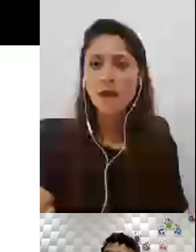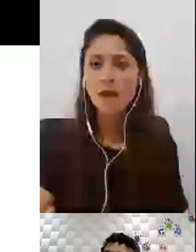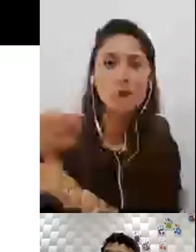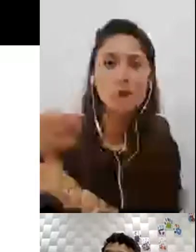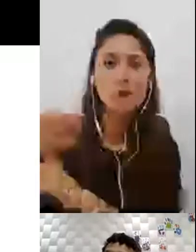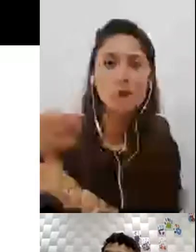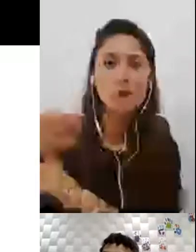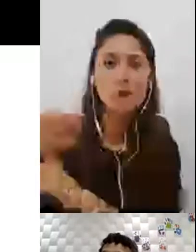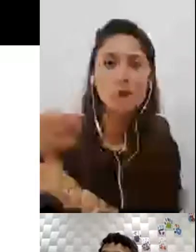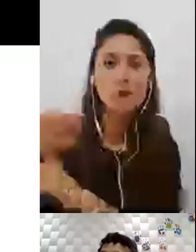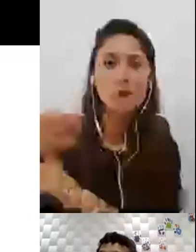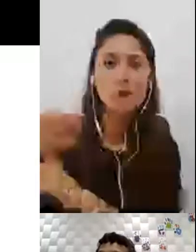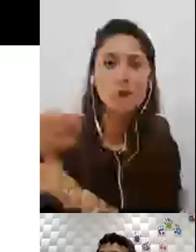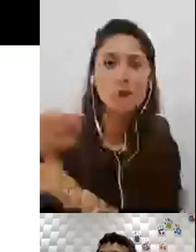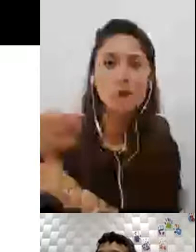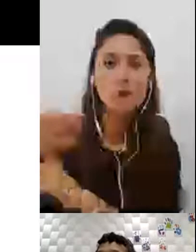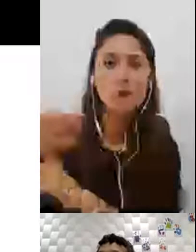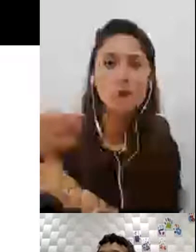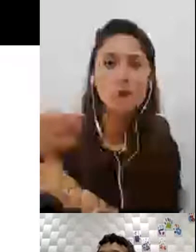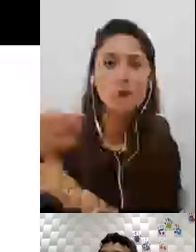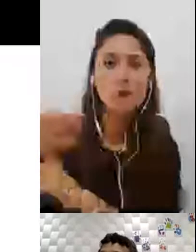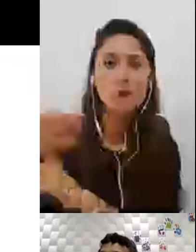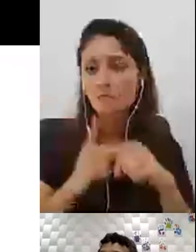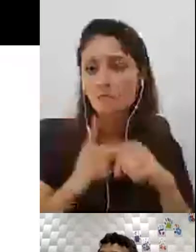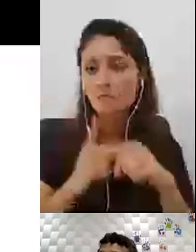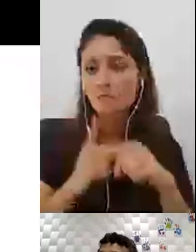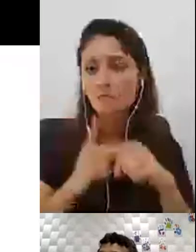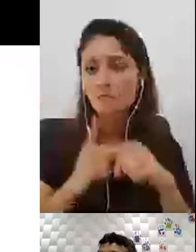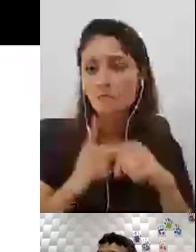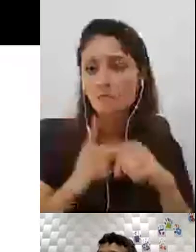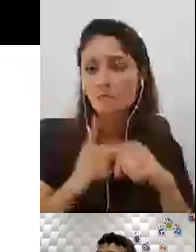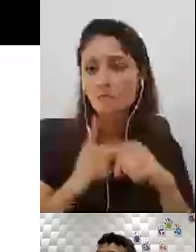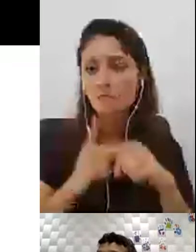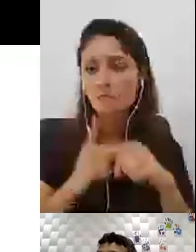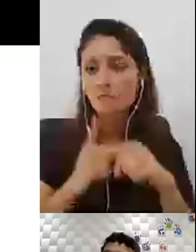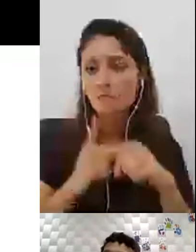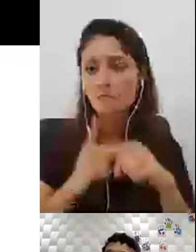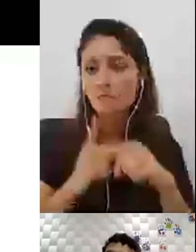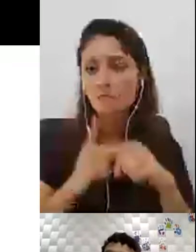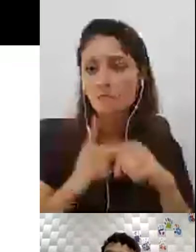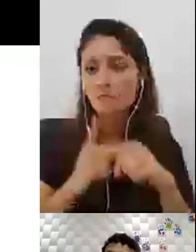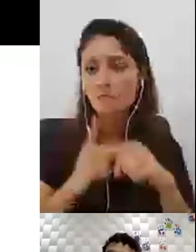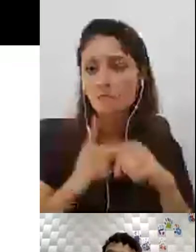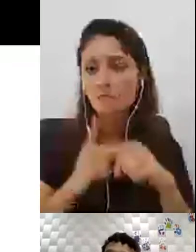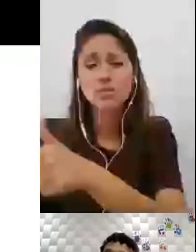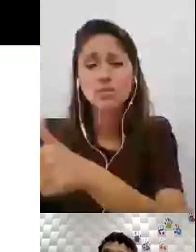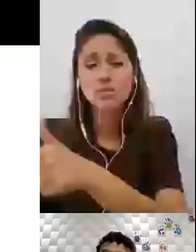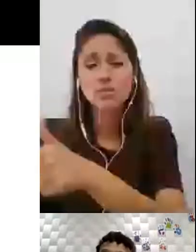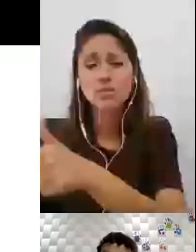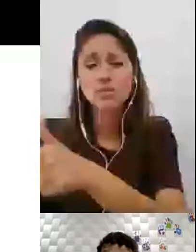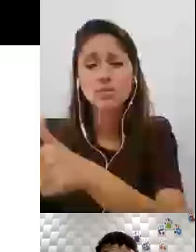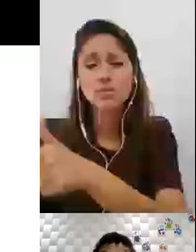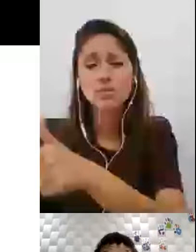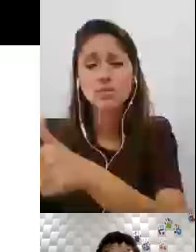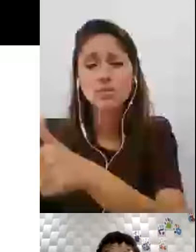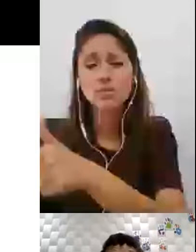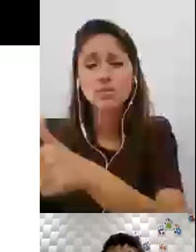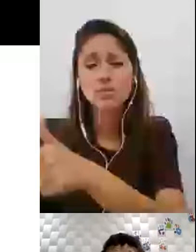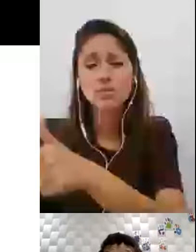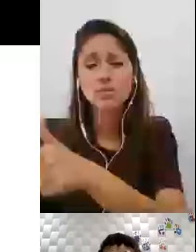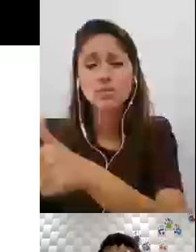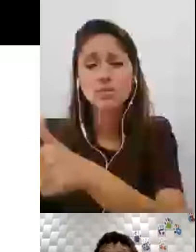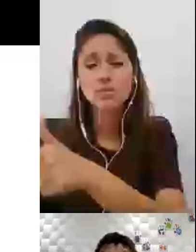do mercado. Ou seja, tornar o mundo mais agradável para que a gente consiga viver. Né? Na sua essência, é isso. E aí eu pergunto, o que é